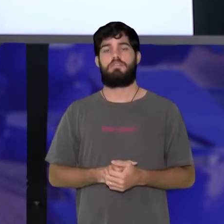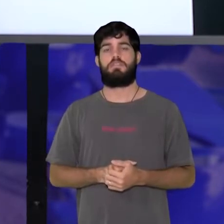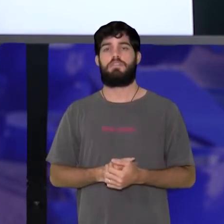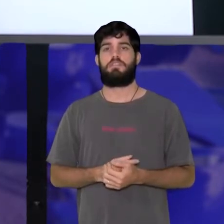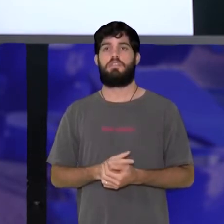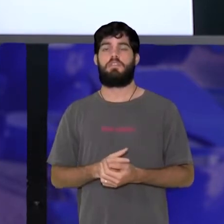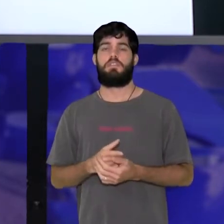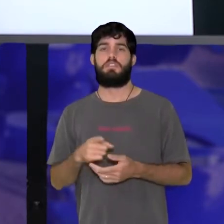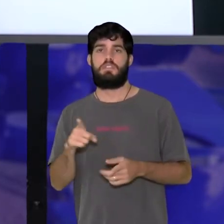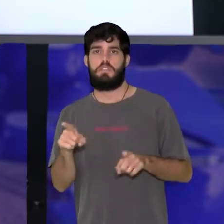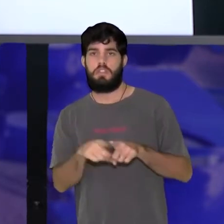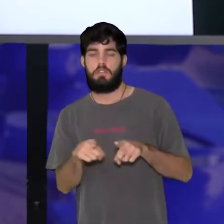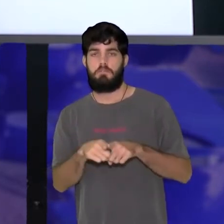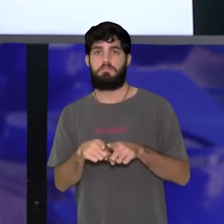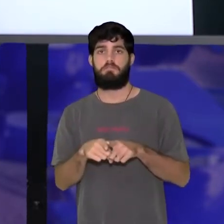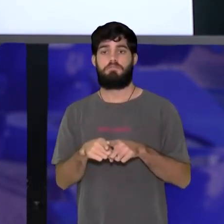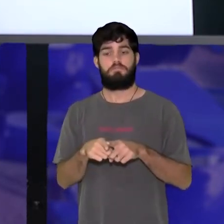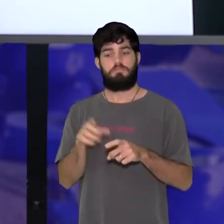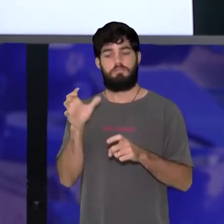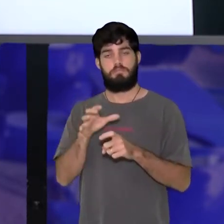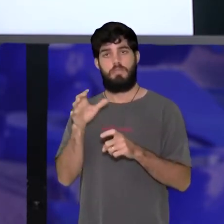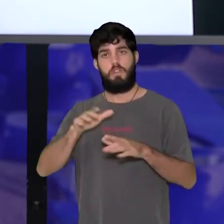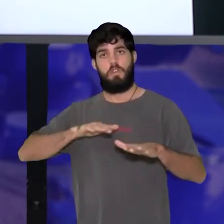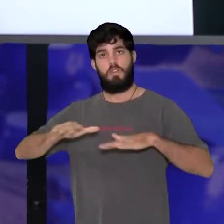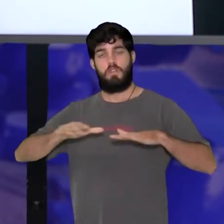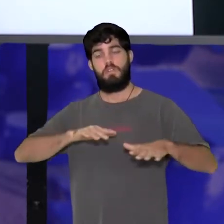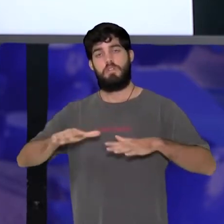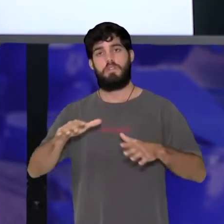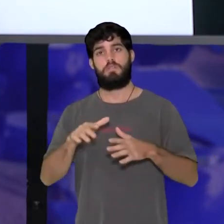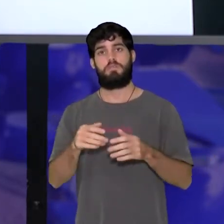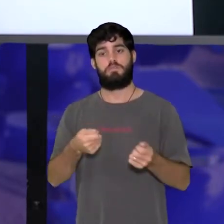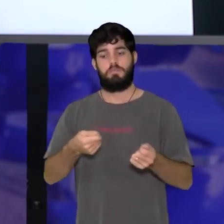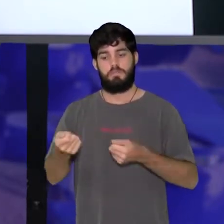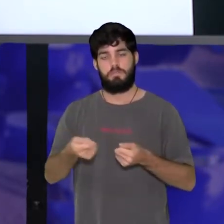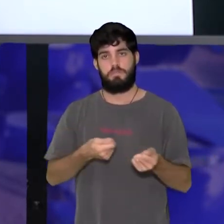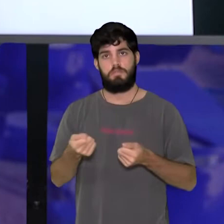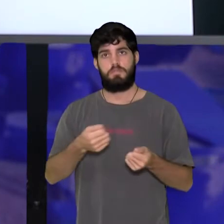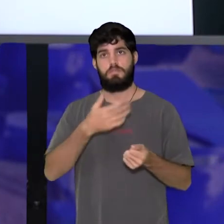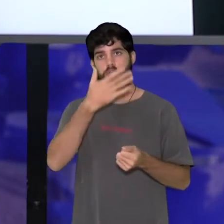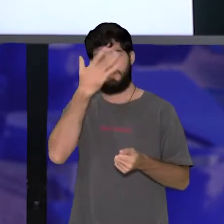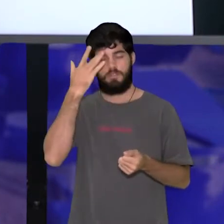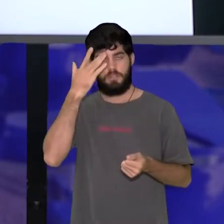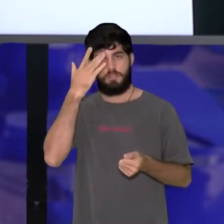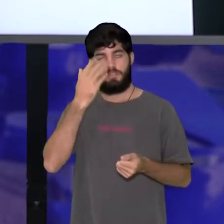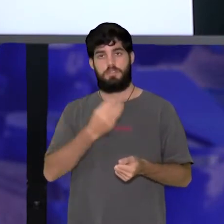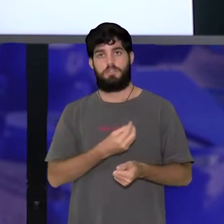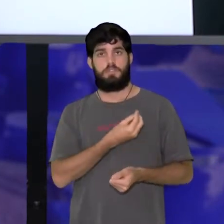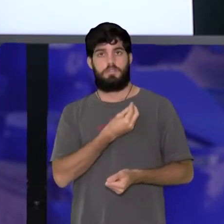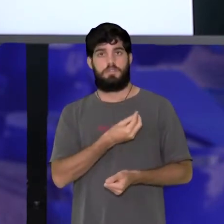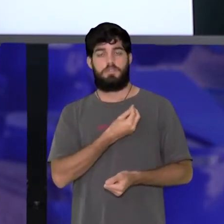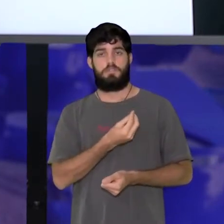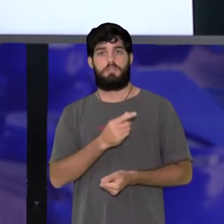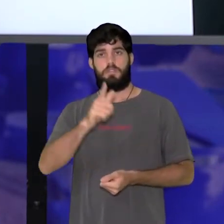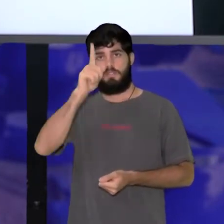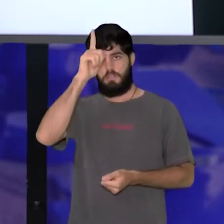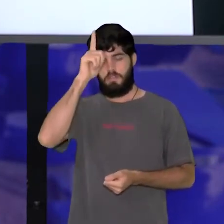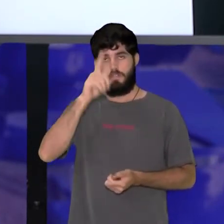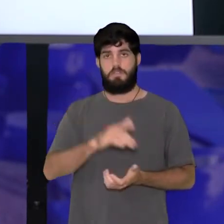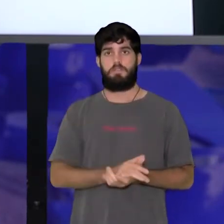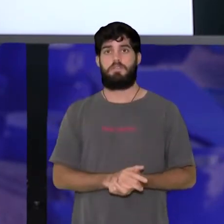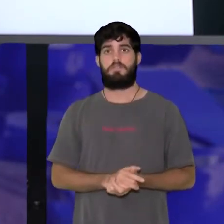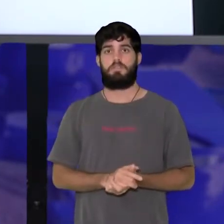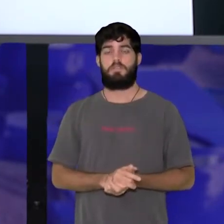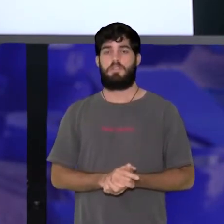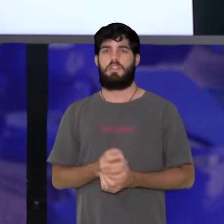movimento muito forte de controle das pessoas que viviam na Alemanha Oriental.